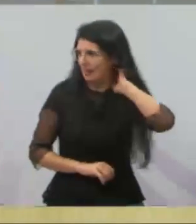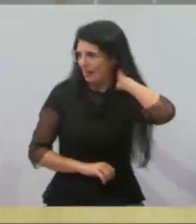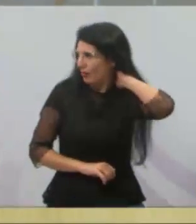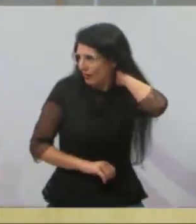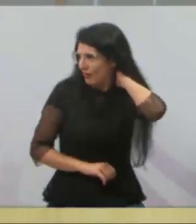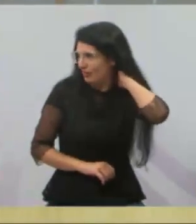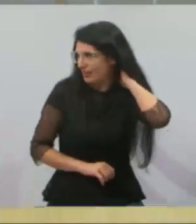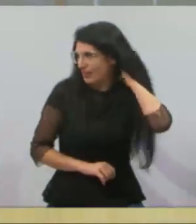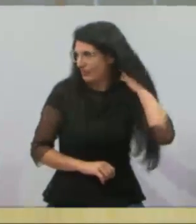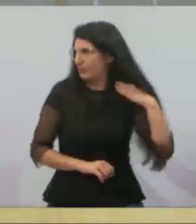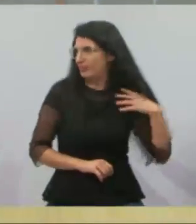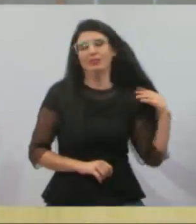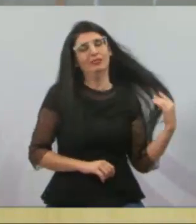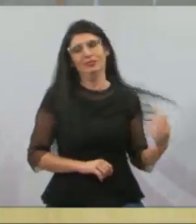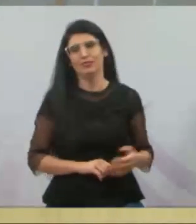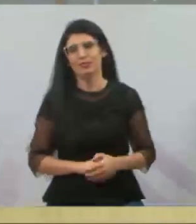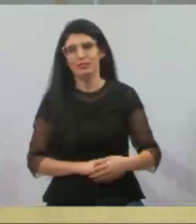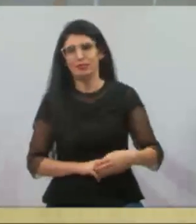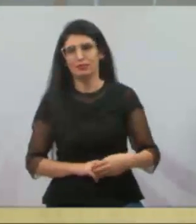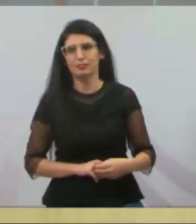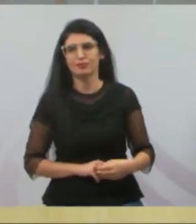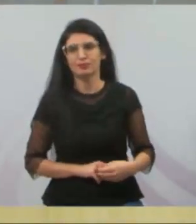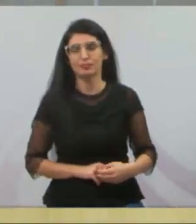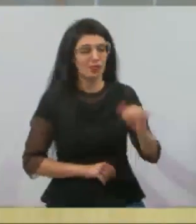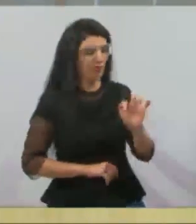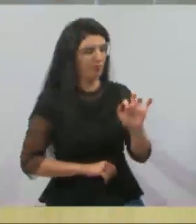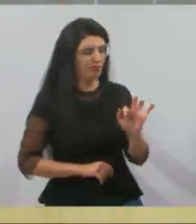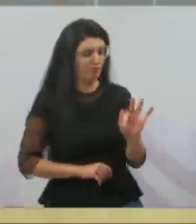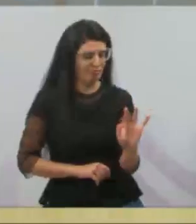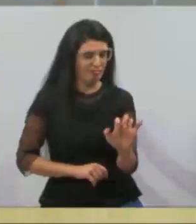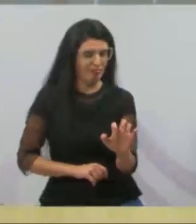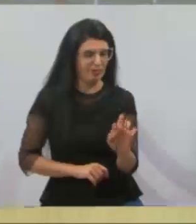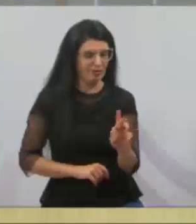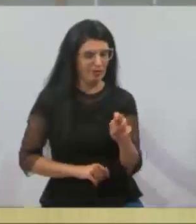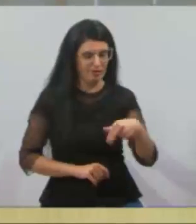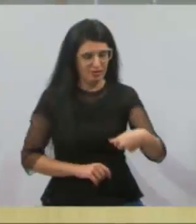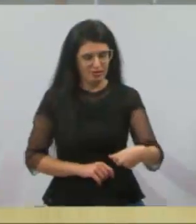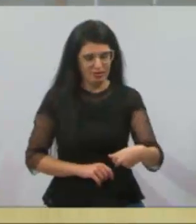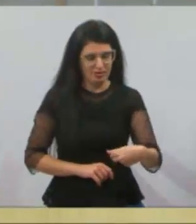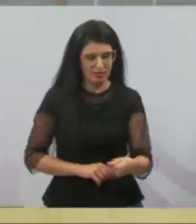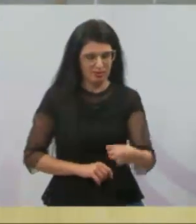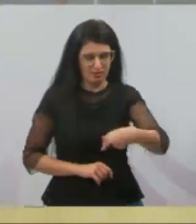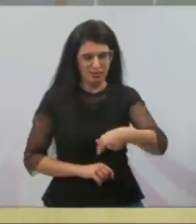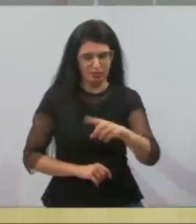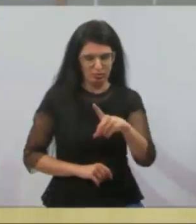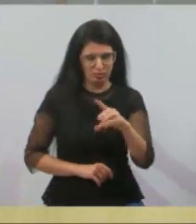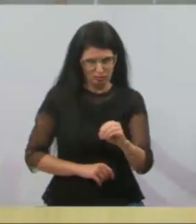Como vota o vereador Fernando da Ótica Original?